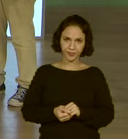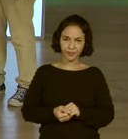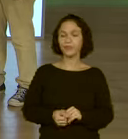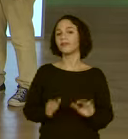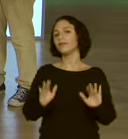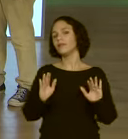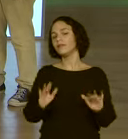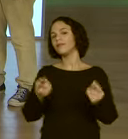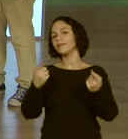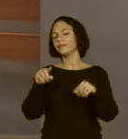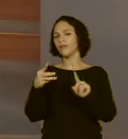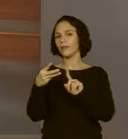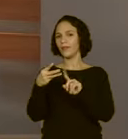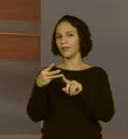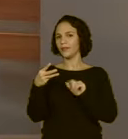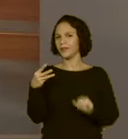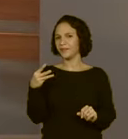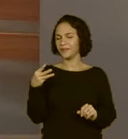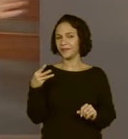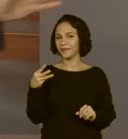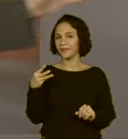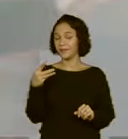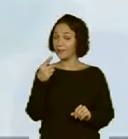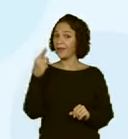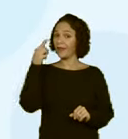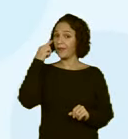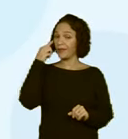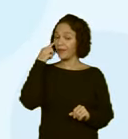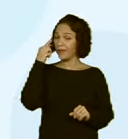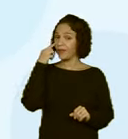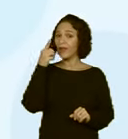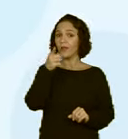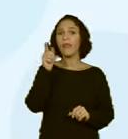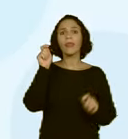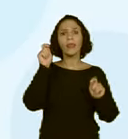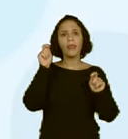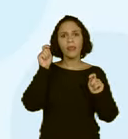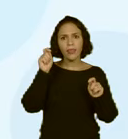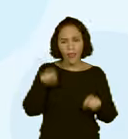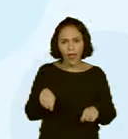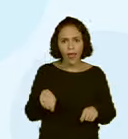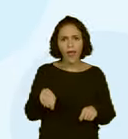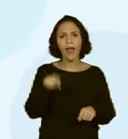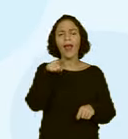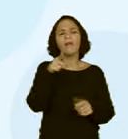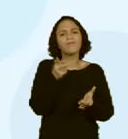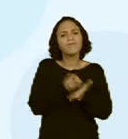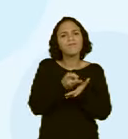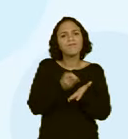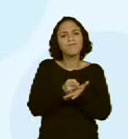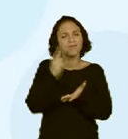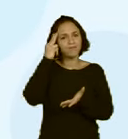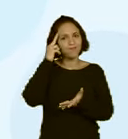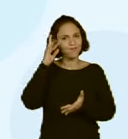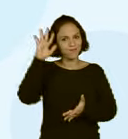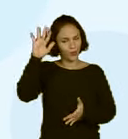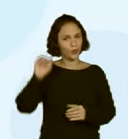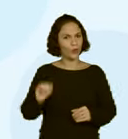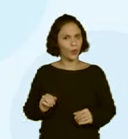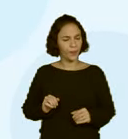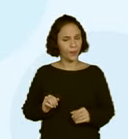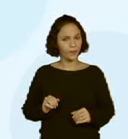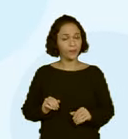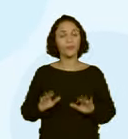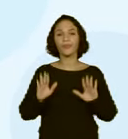Terceiro ponto, verifica se você vai poder sustentar ou manter esse sonho, né? Vamos supor